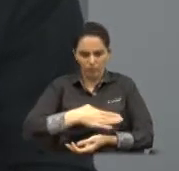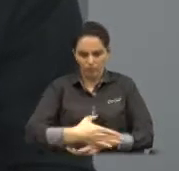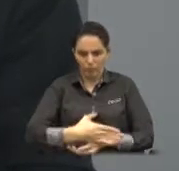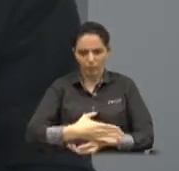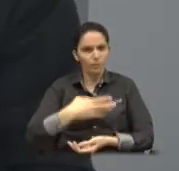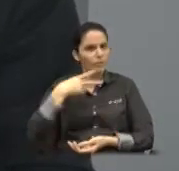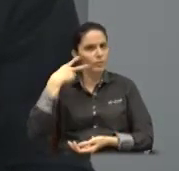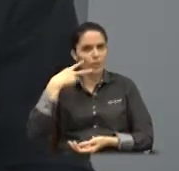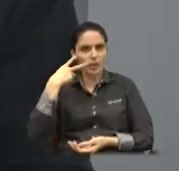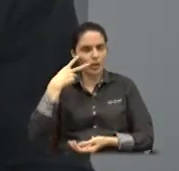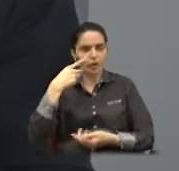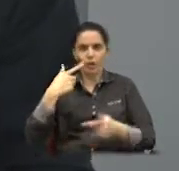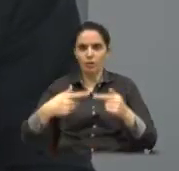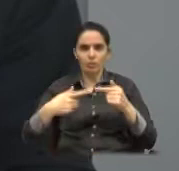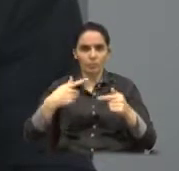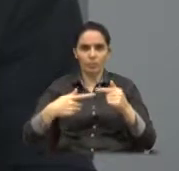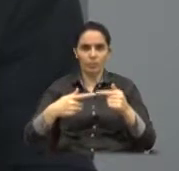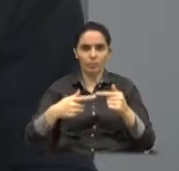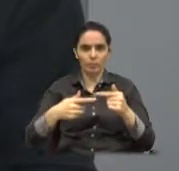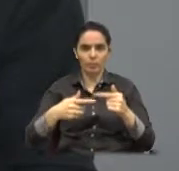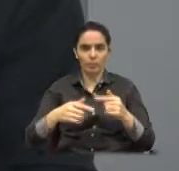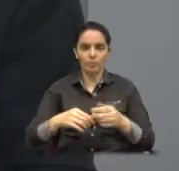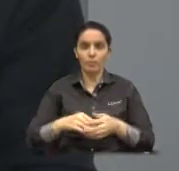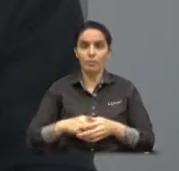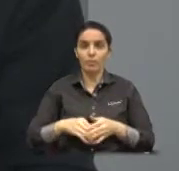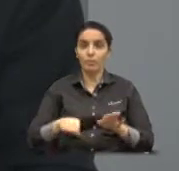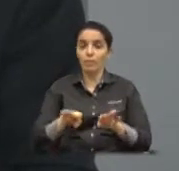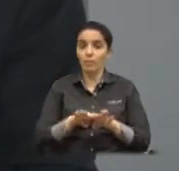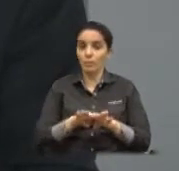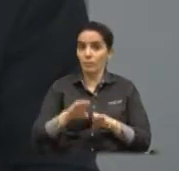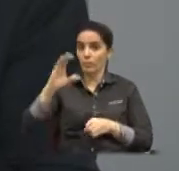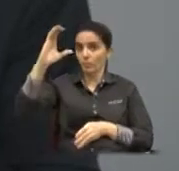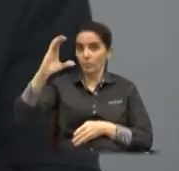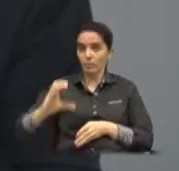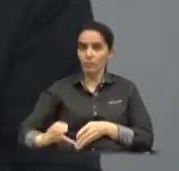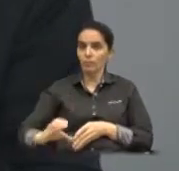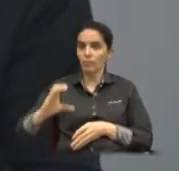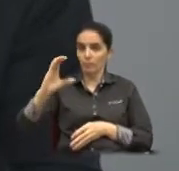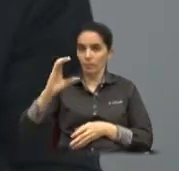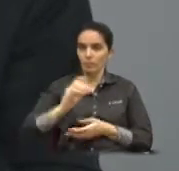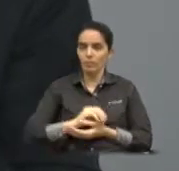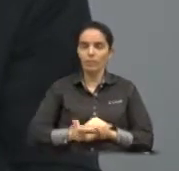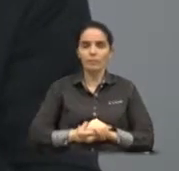vereador, não como político, mas, antes de mais nada, como cidadão.